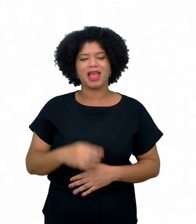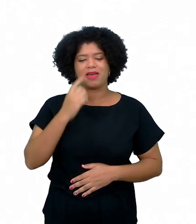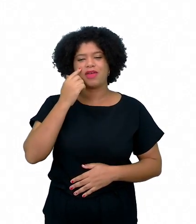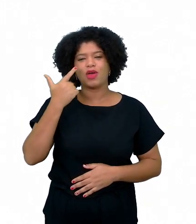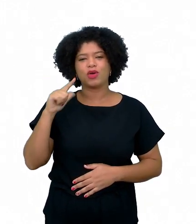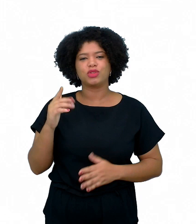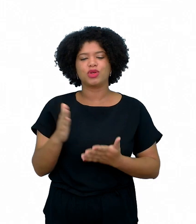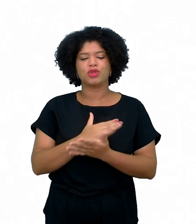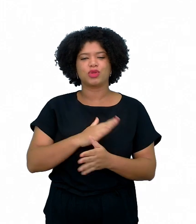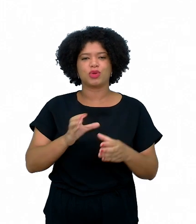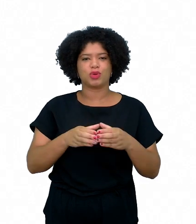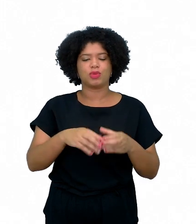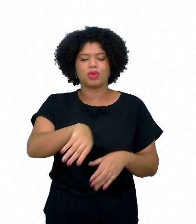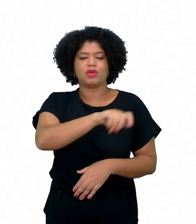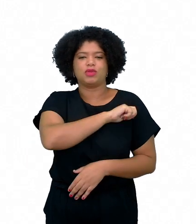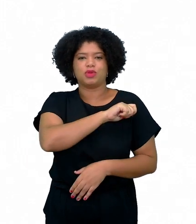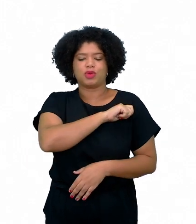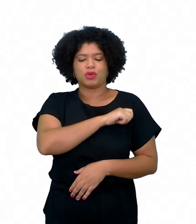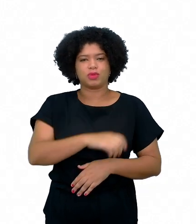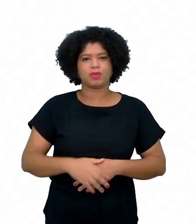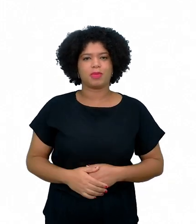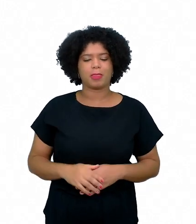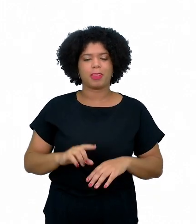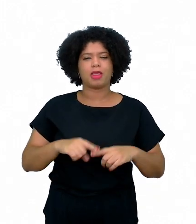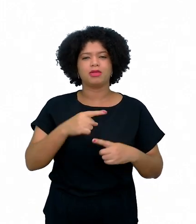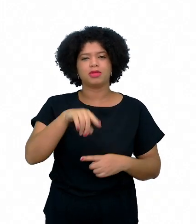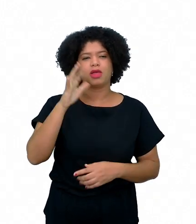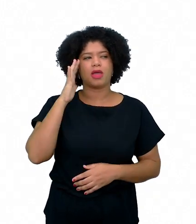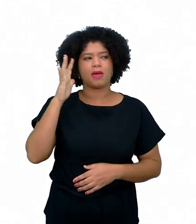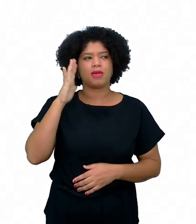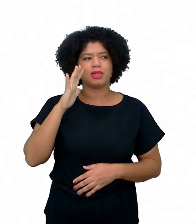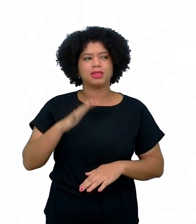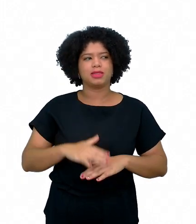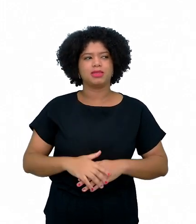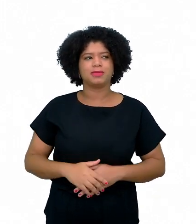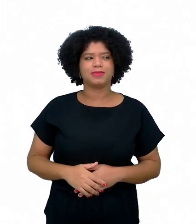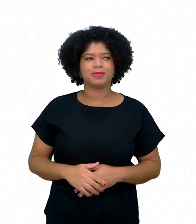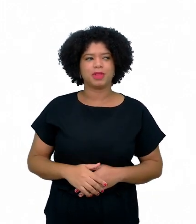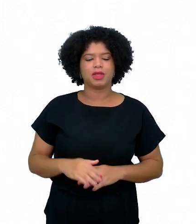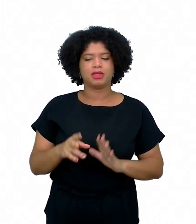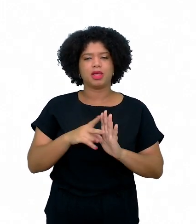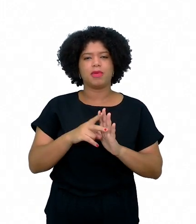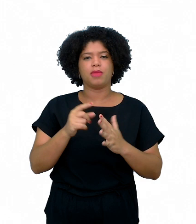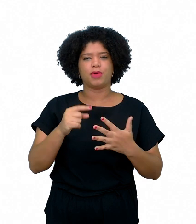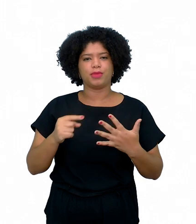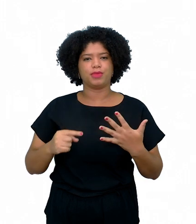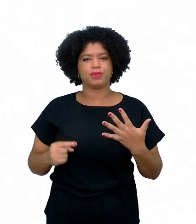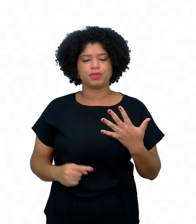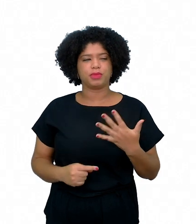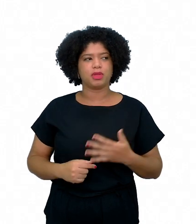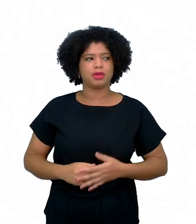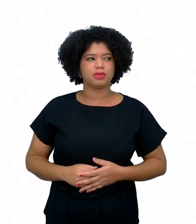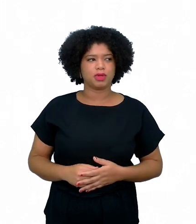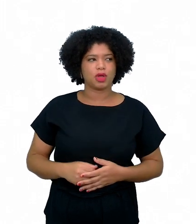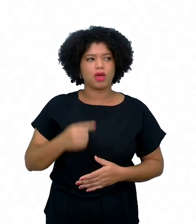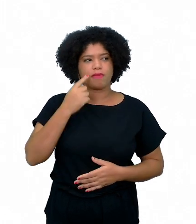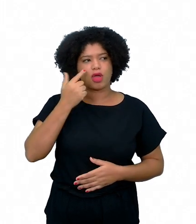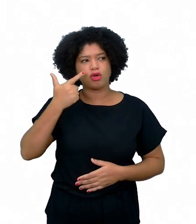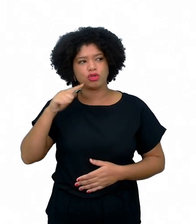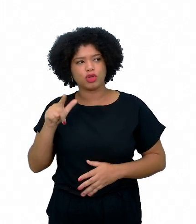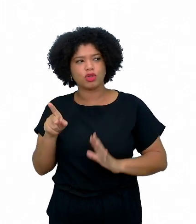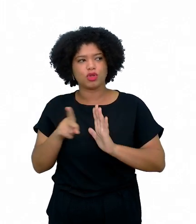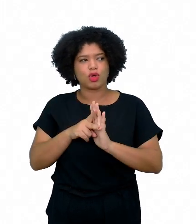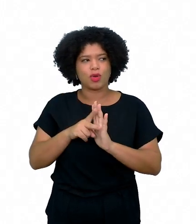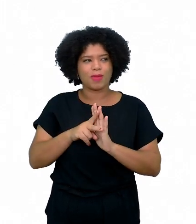desses estudantes, né? Vocês podem pensar, quem nunca trabalhou com essa metodologia, né? Ah, ou quem já trabalhou que poderia